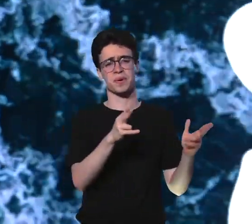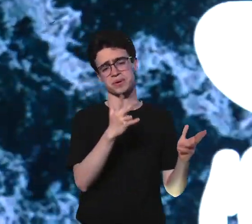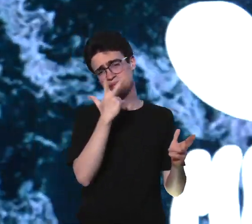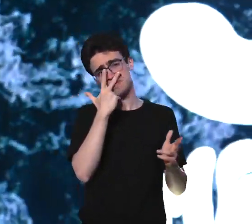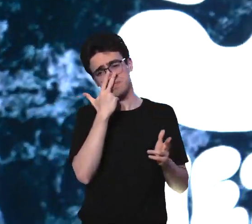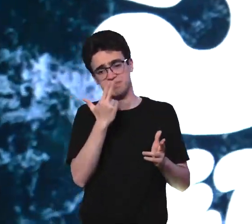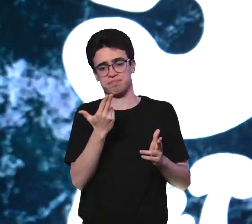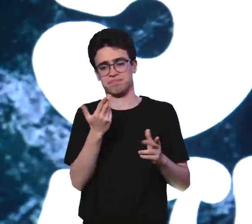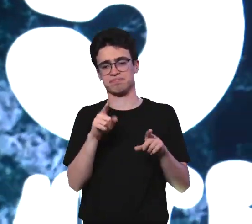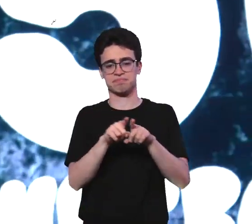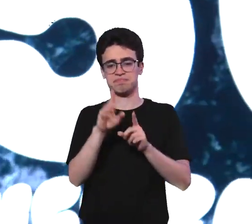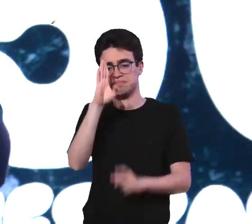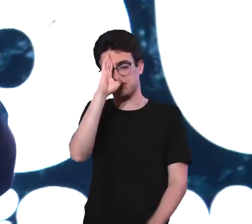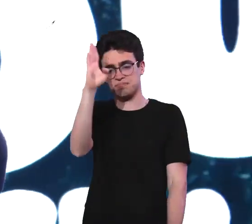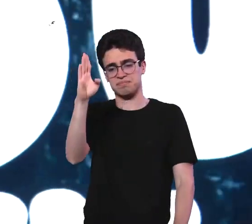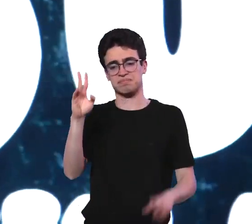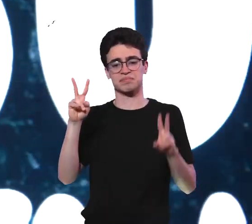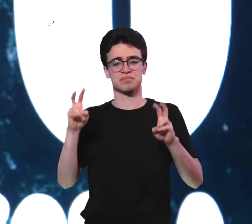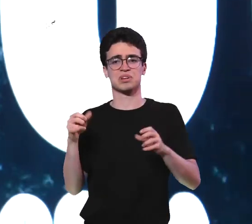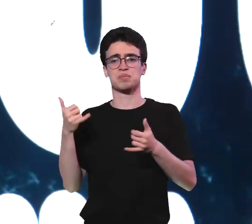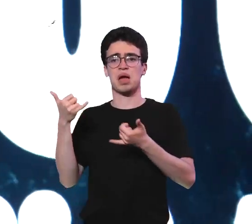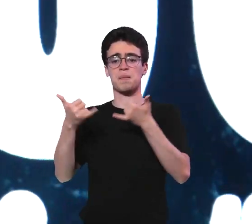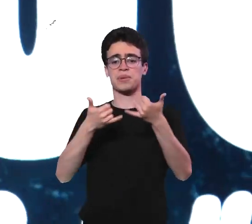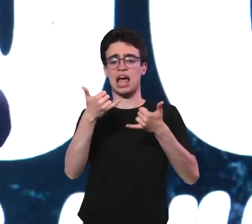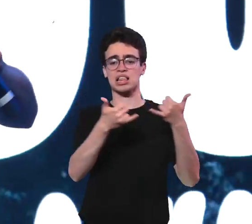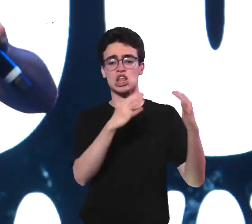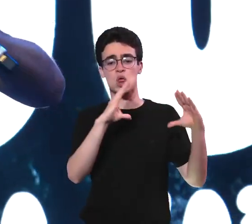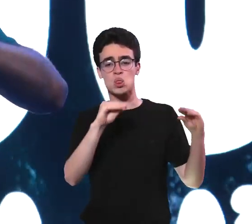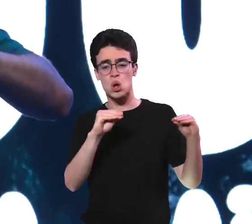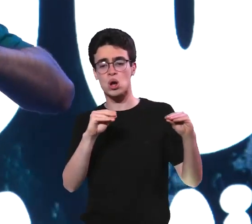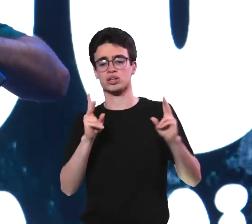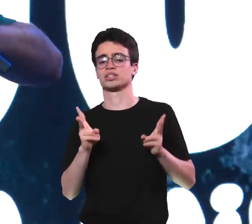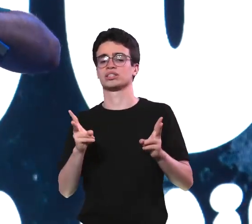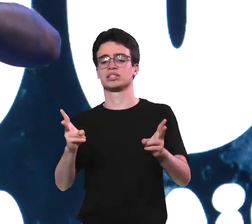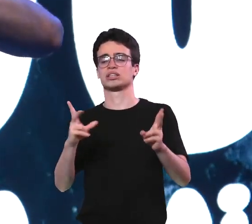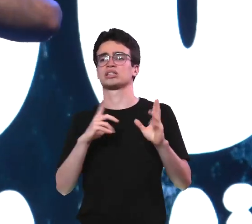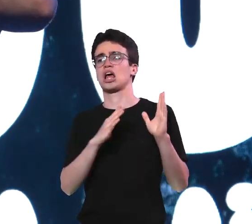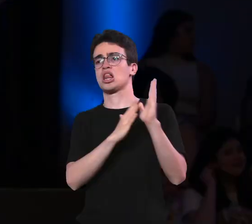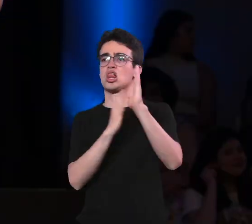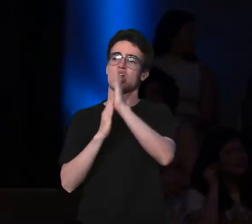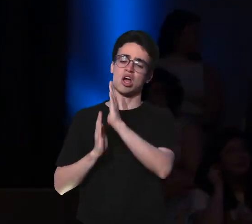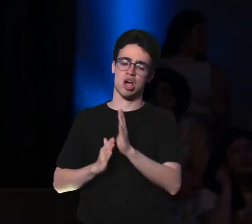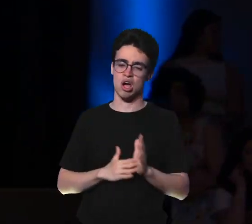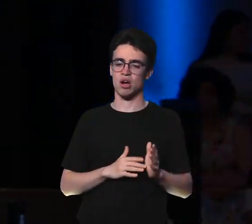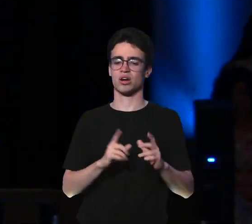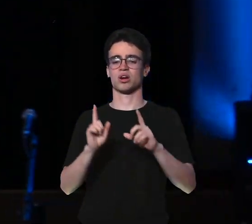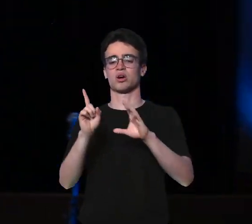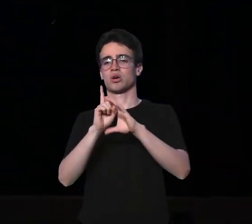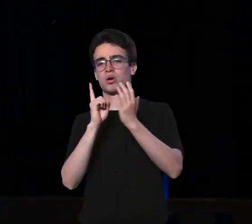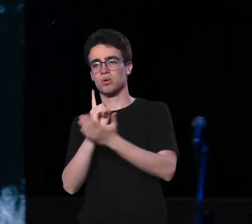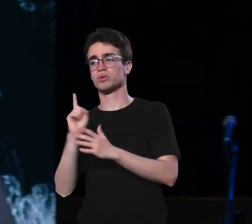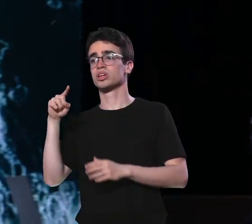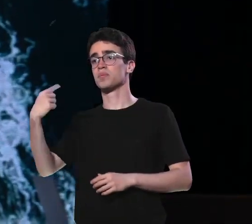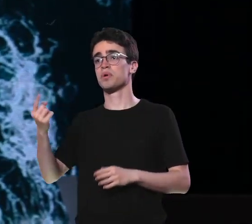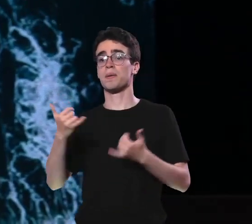e principalmente em relação a brincadeiras noturnas. Sempre tem lá o louvor, tal, o culto, e depois tem uma brincadeira noturna. E esse retiro